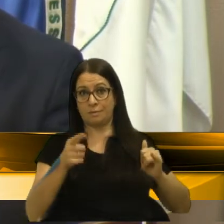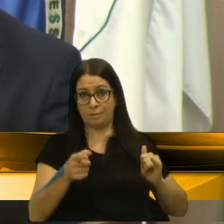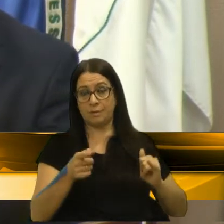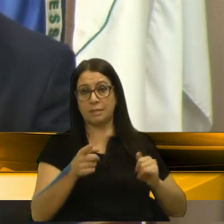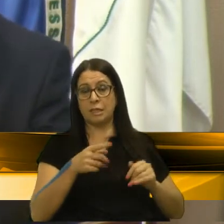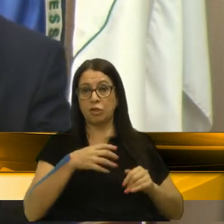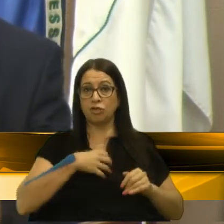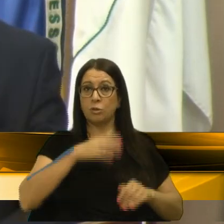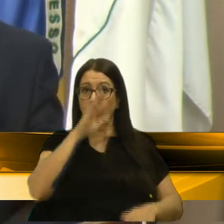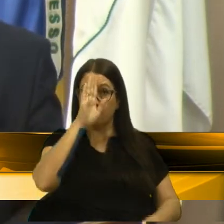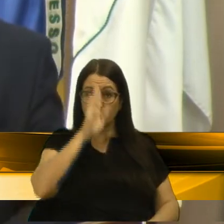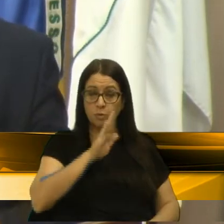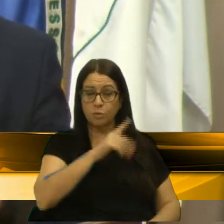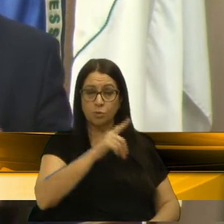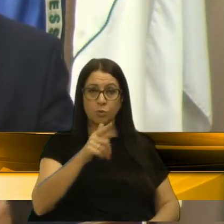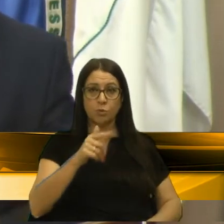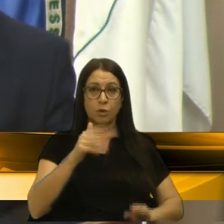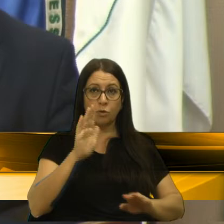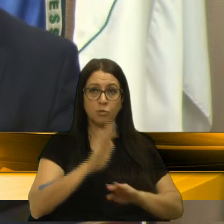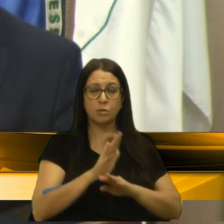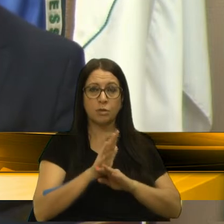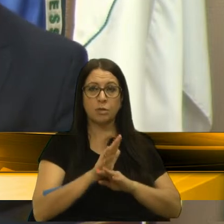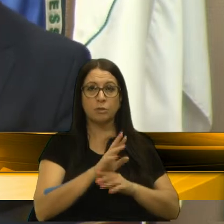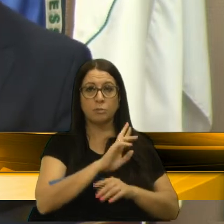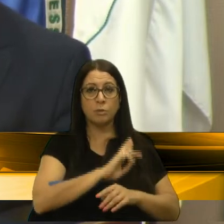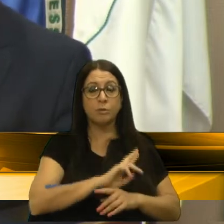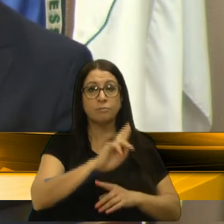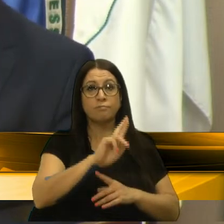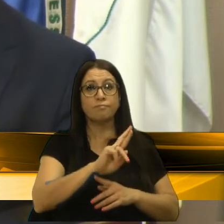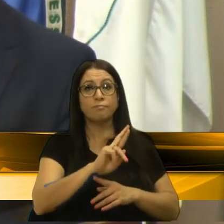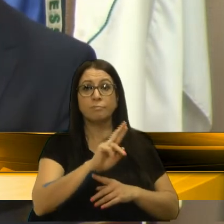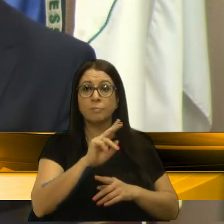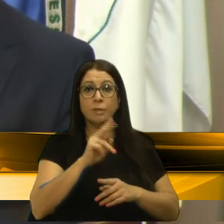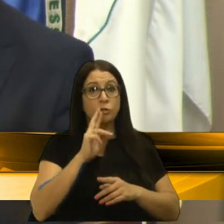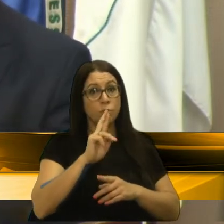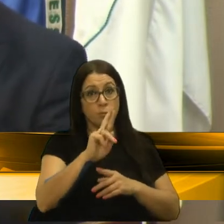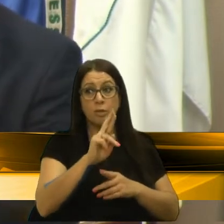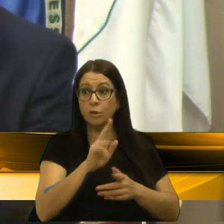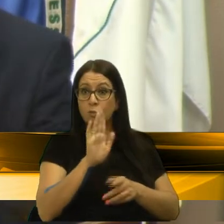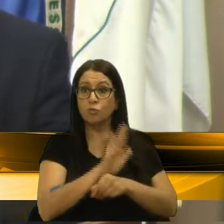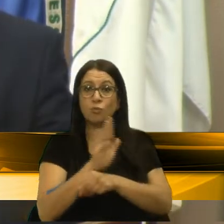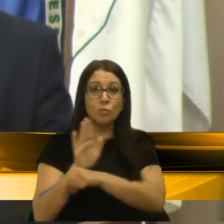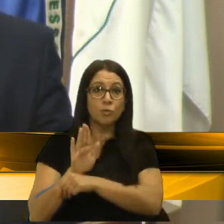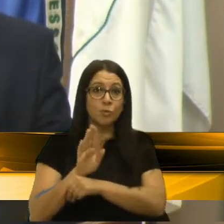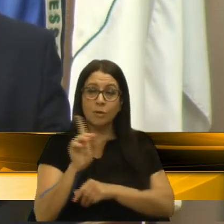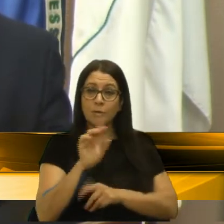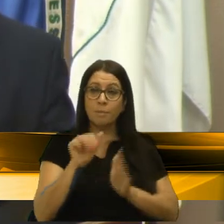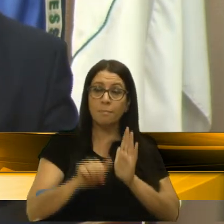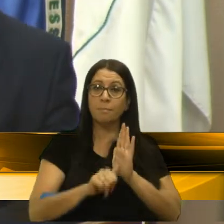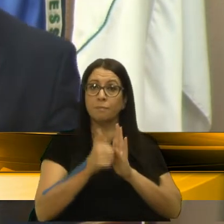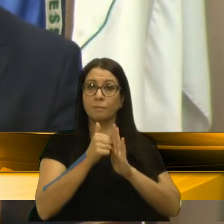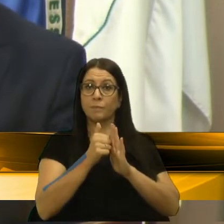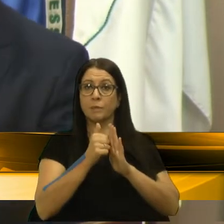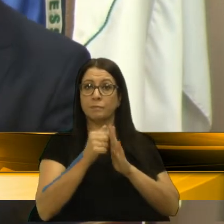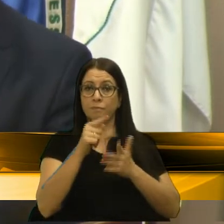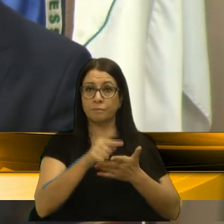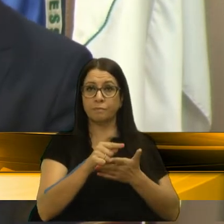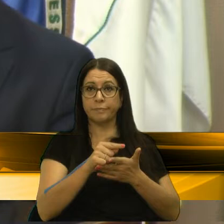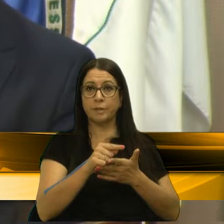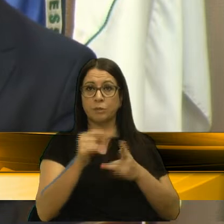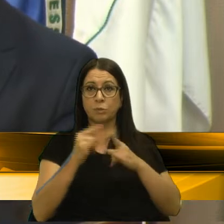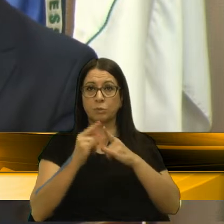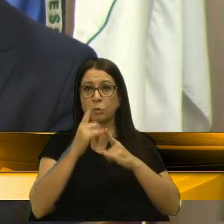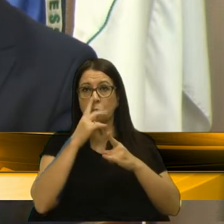de forma gratuita e prestando esse serviço, acabam respondendo, acabam ajudando. Então, nada melhor do que órgãos